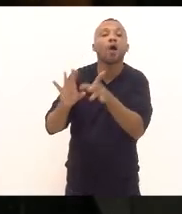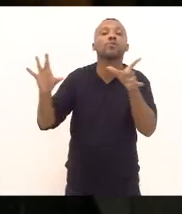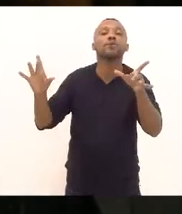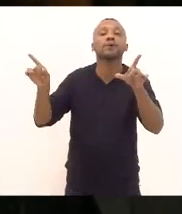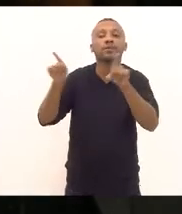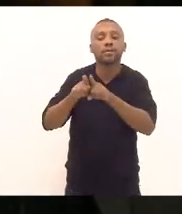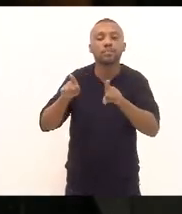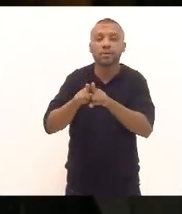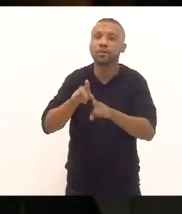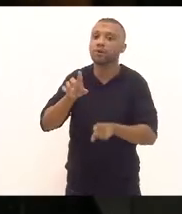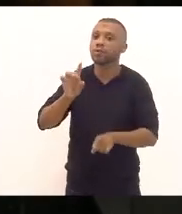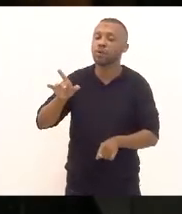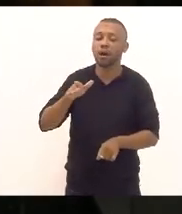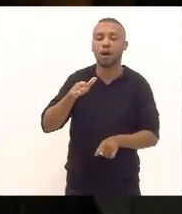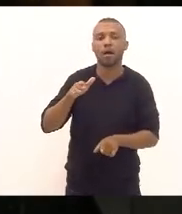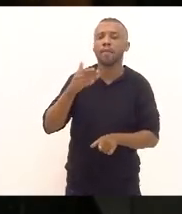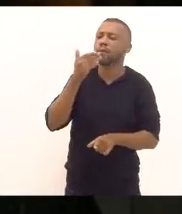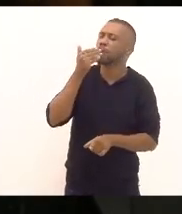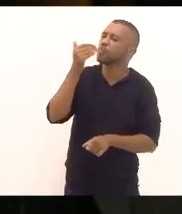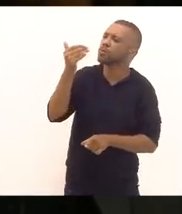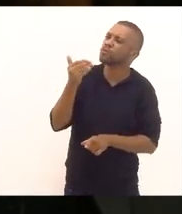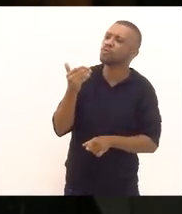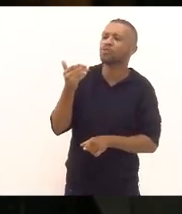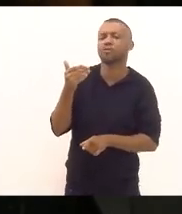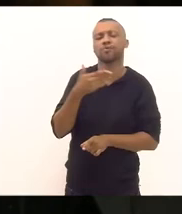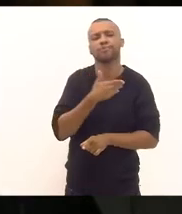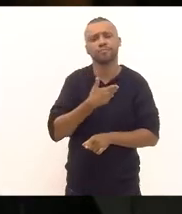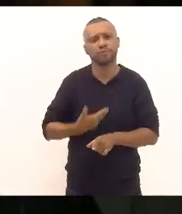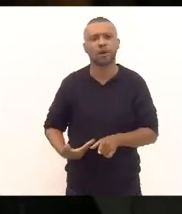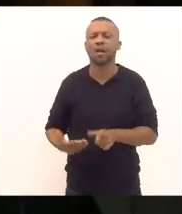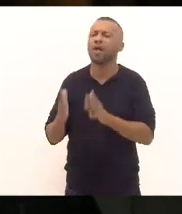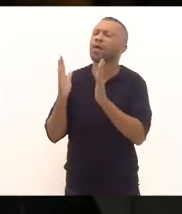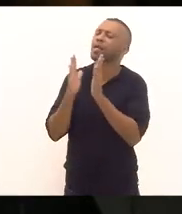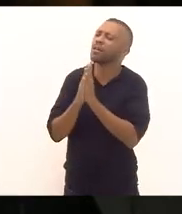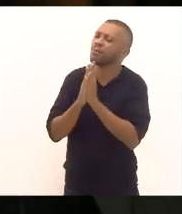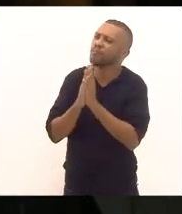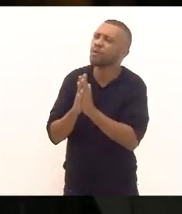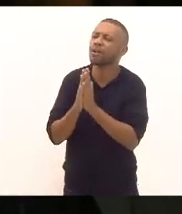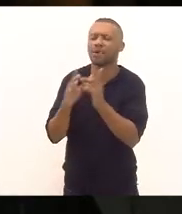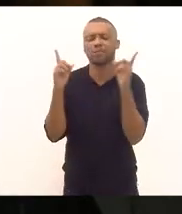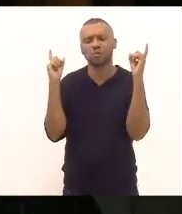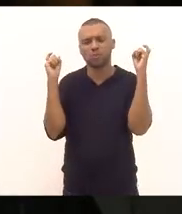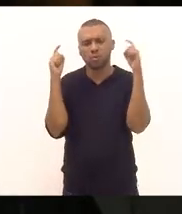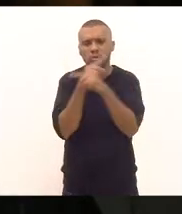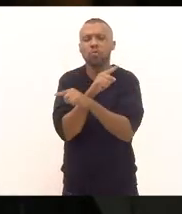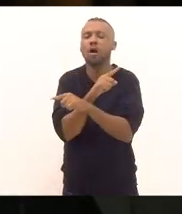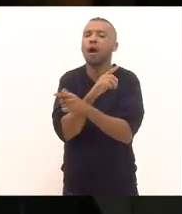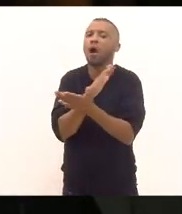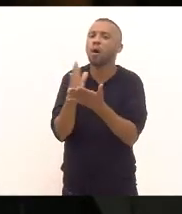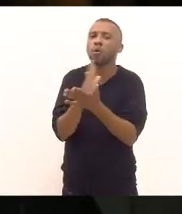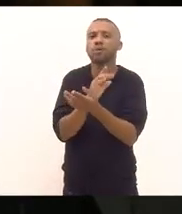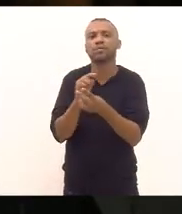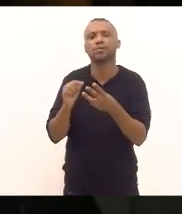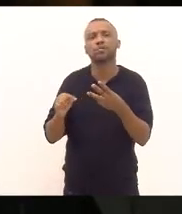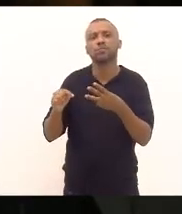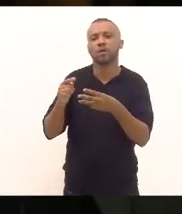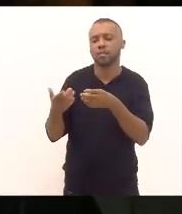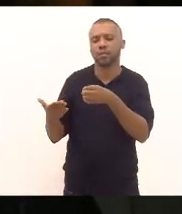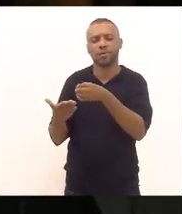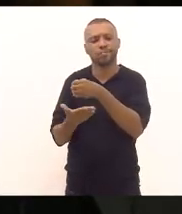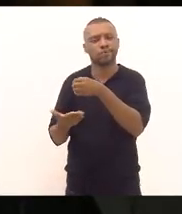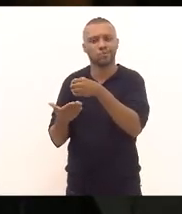né não apenas que fazer consulta mas que pedir às vezes implorar a um dois três elementos dessa troika